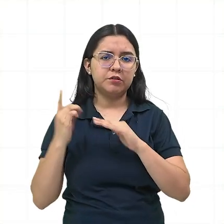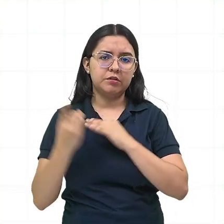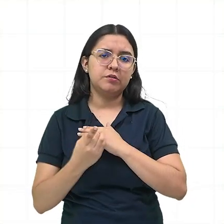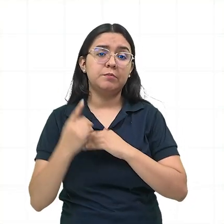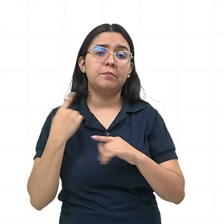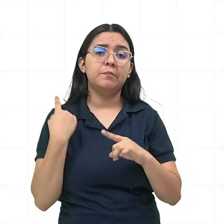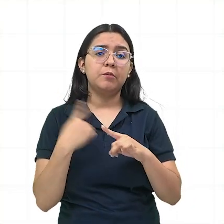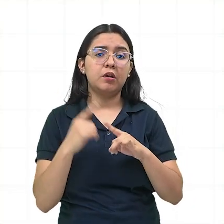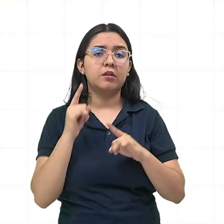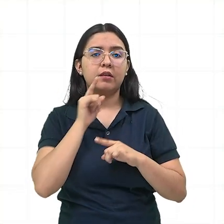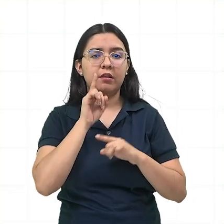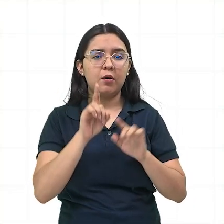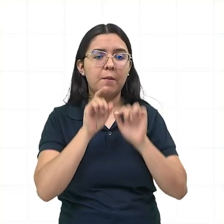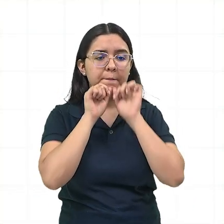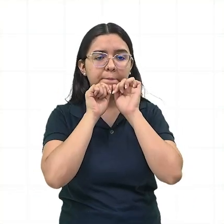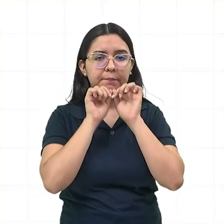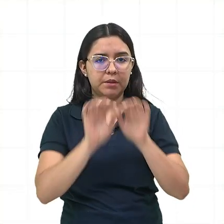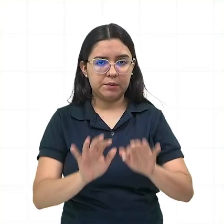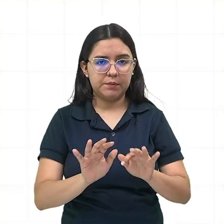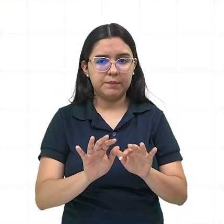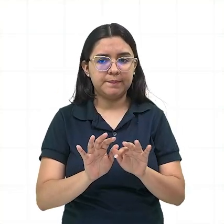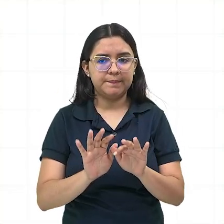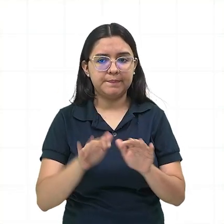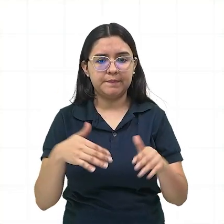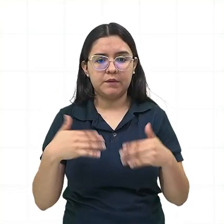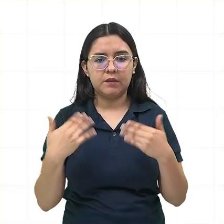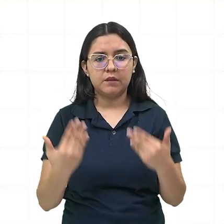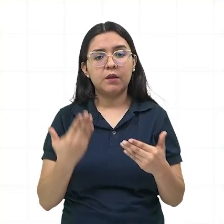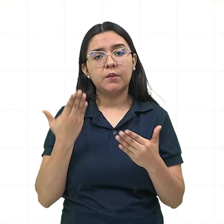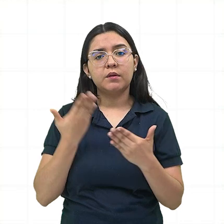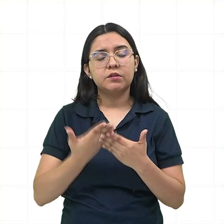né? Então, ele pega